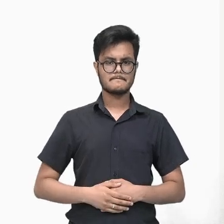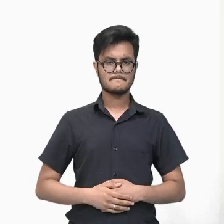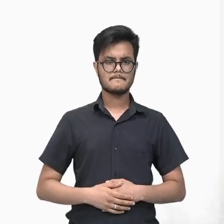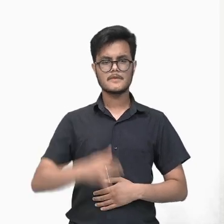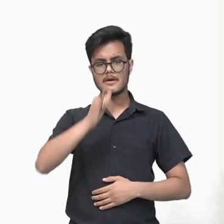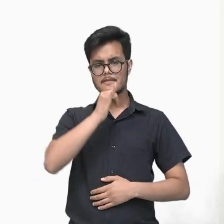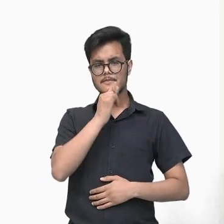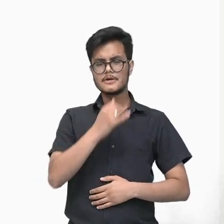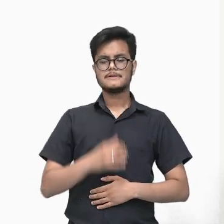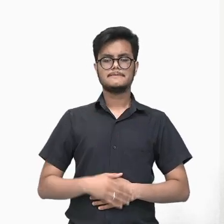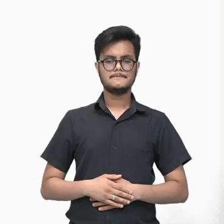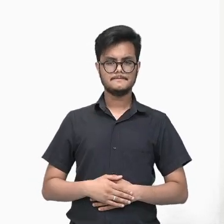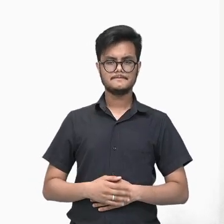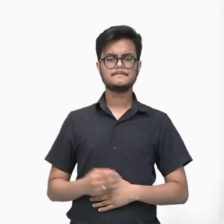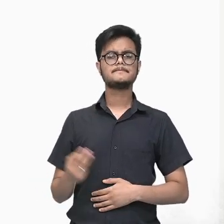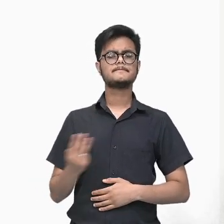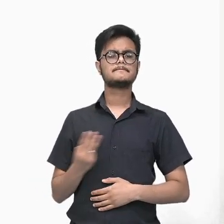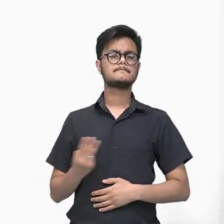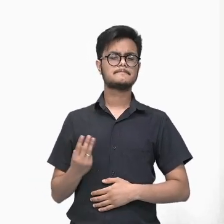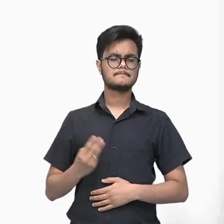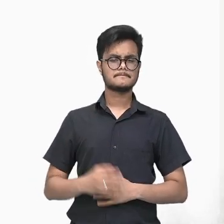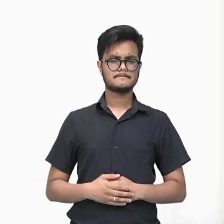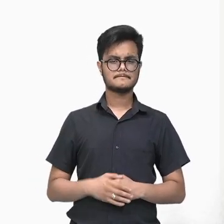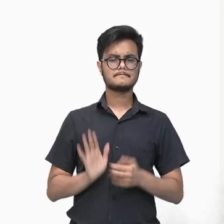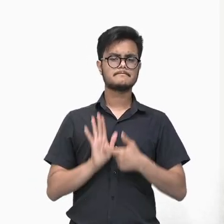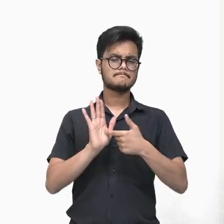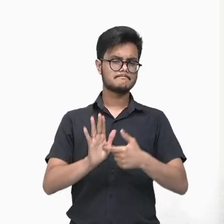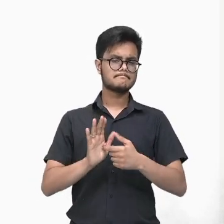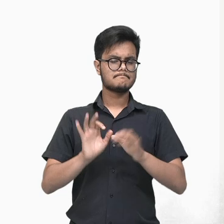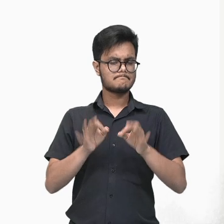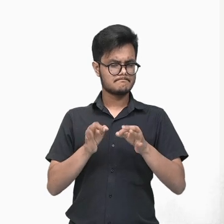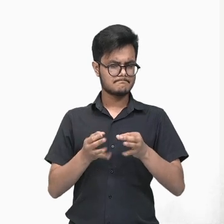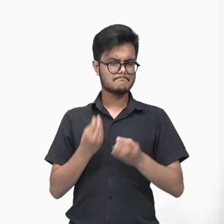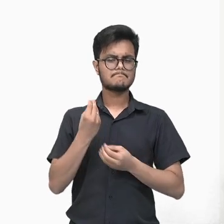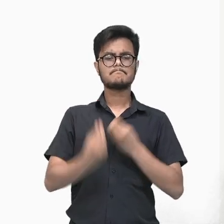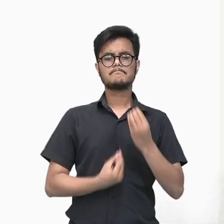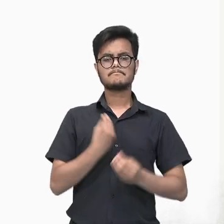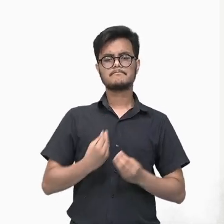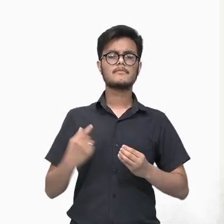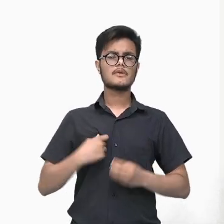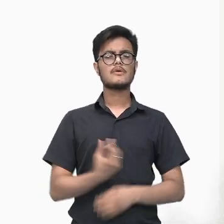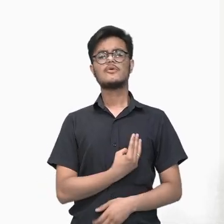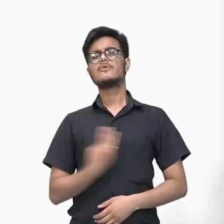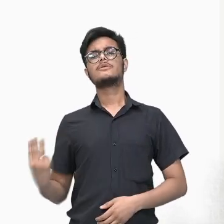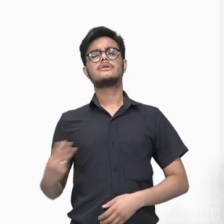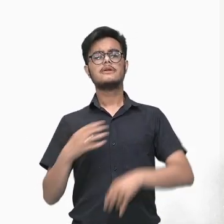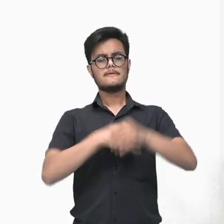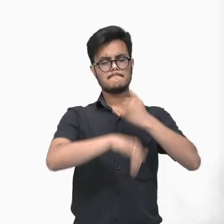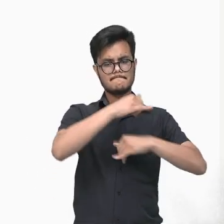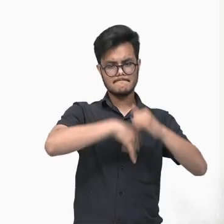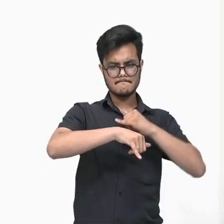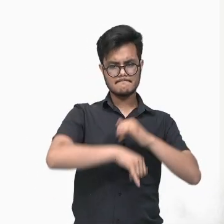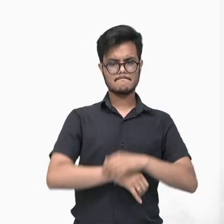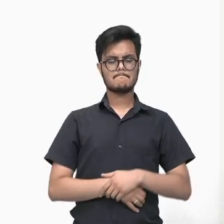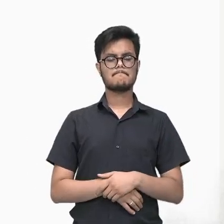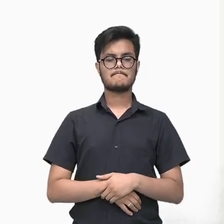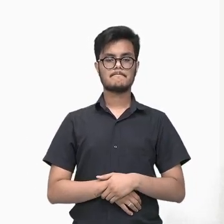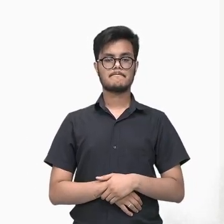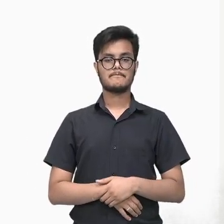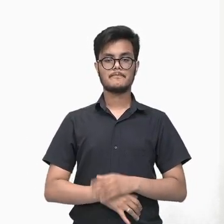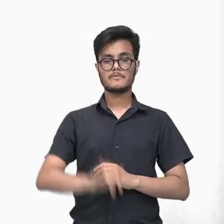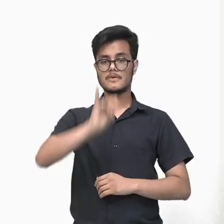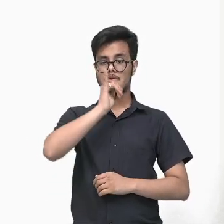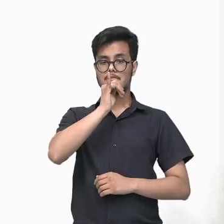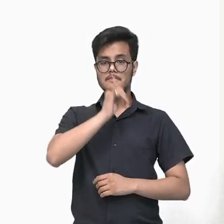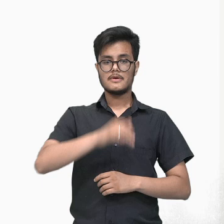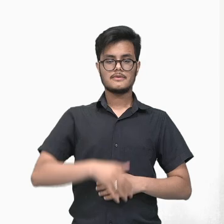para vocês 3 imagens que representam muito bem a aplicação no cotidiano. Como, por